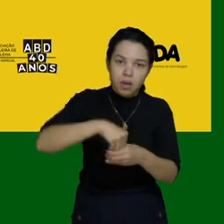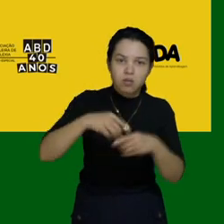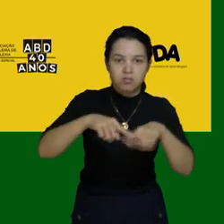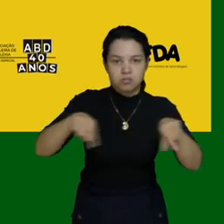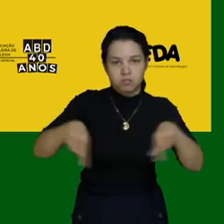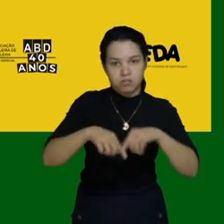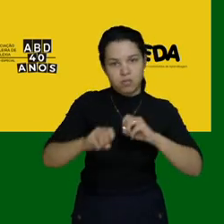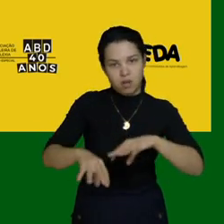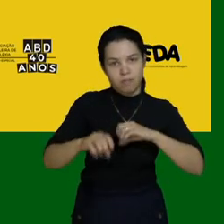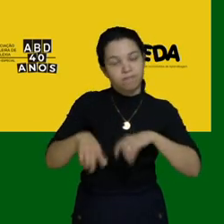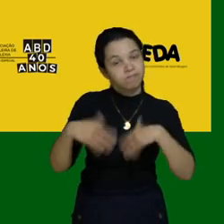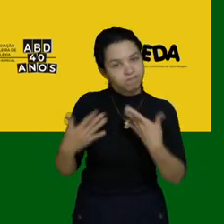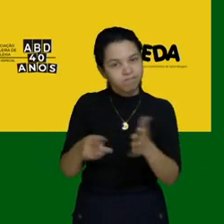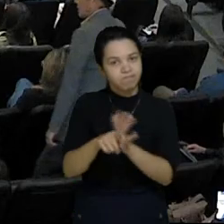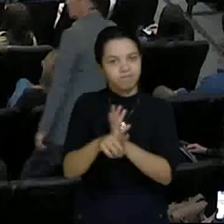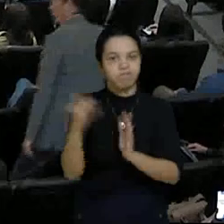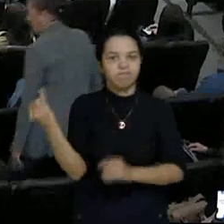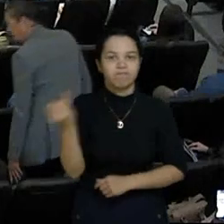muito